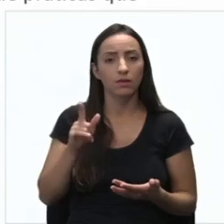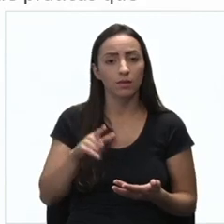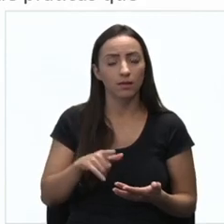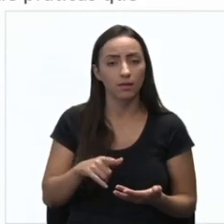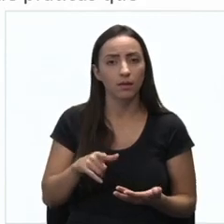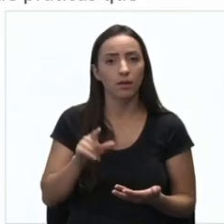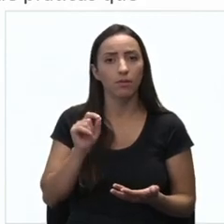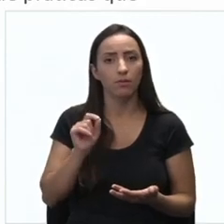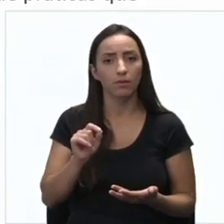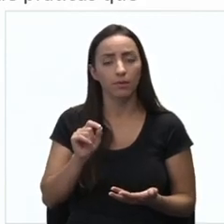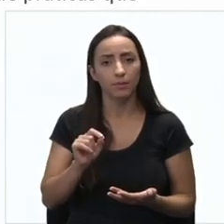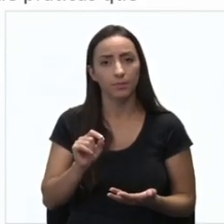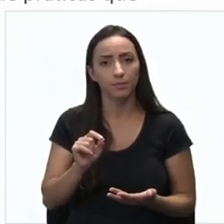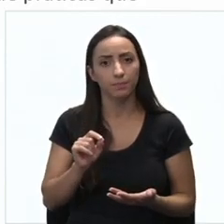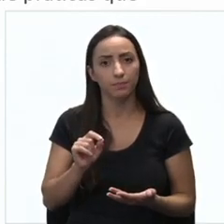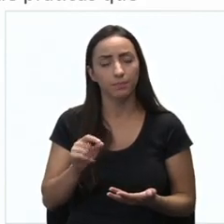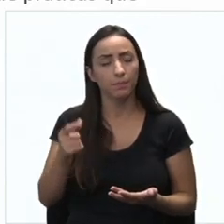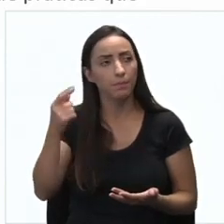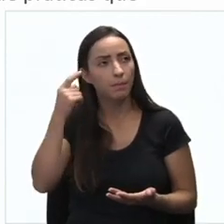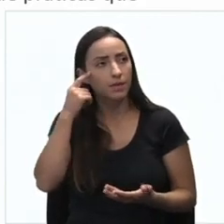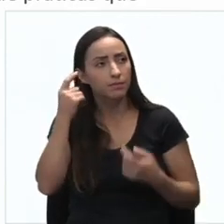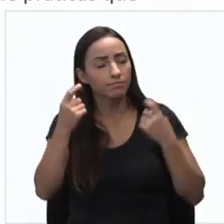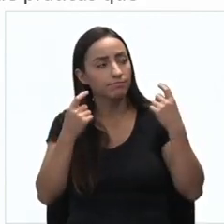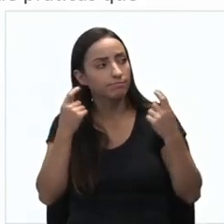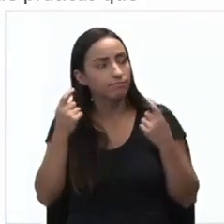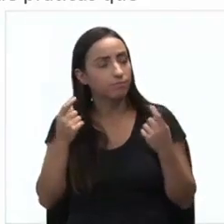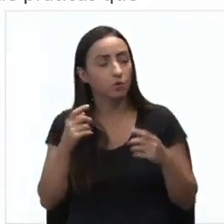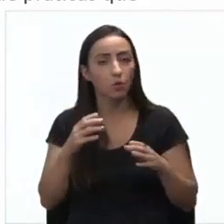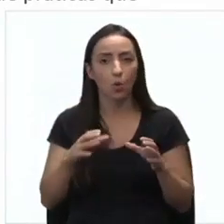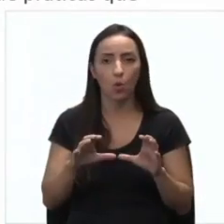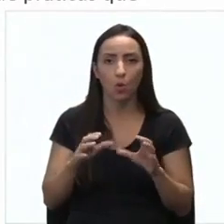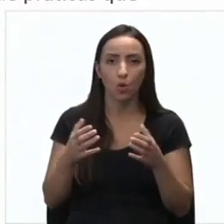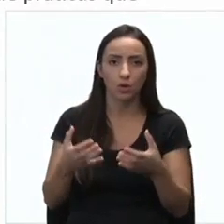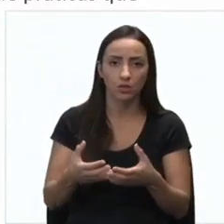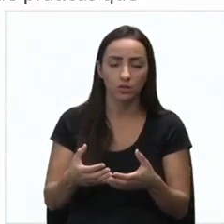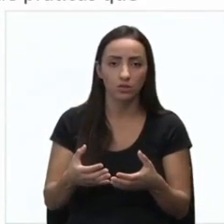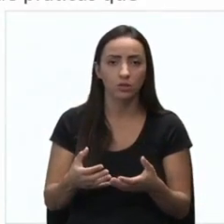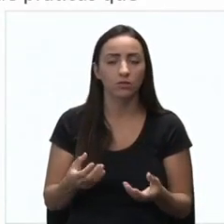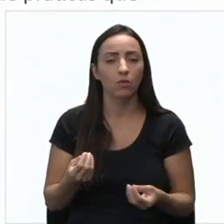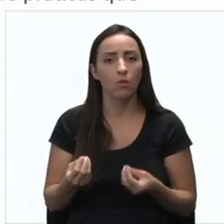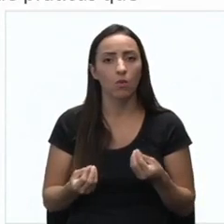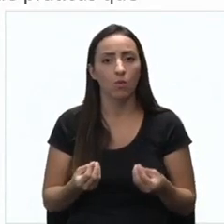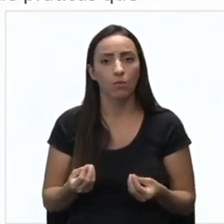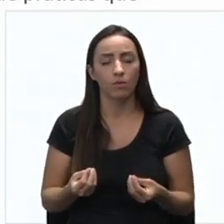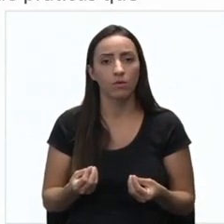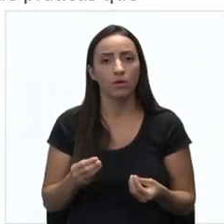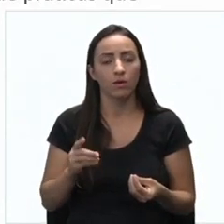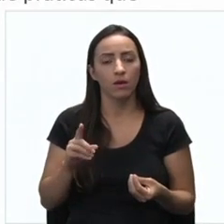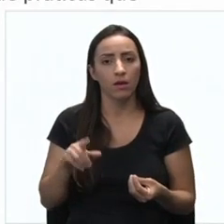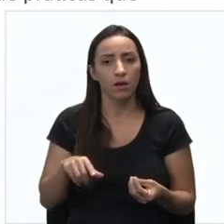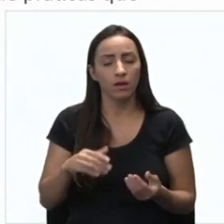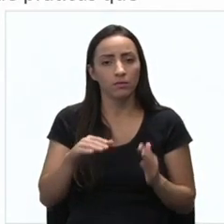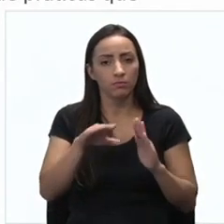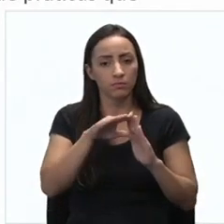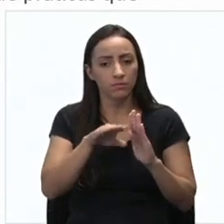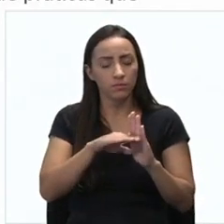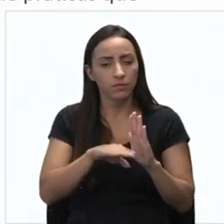destinada, então, a pensar no coletivo por meio de medidas que